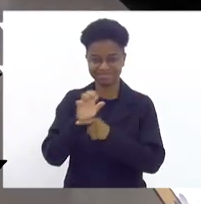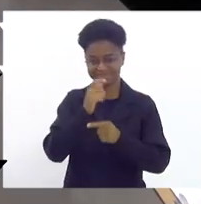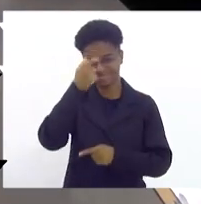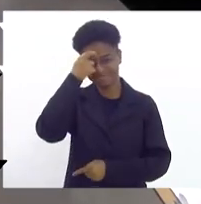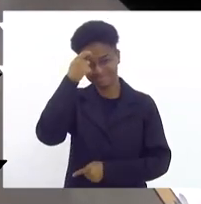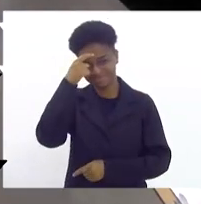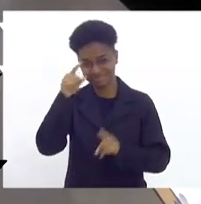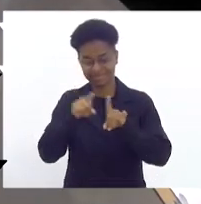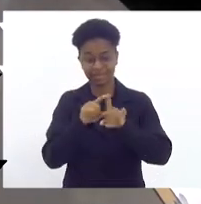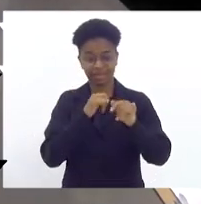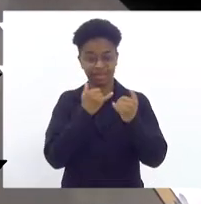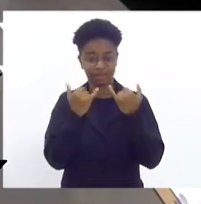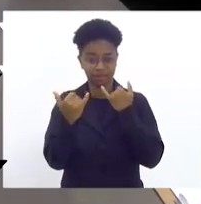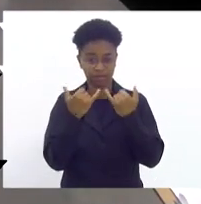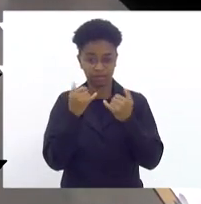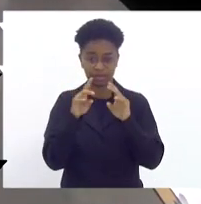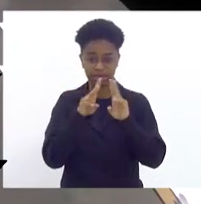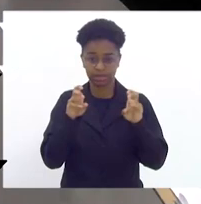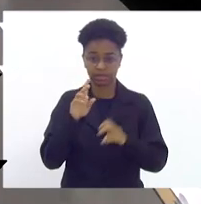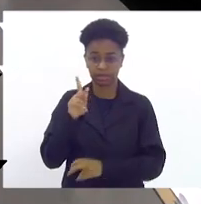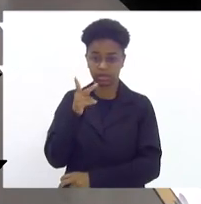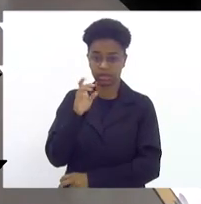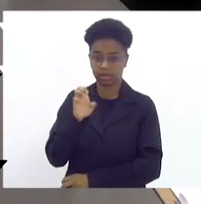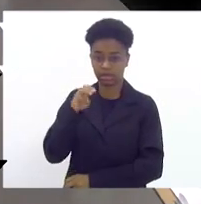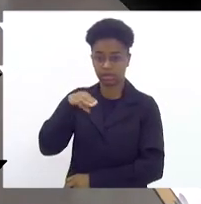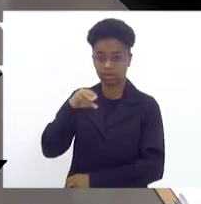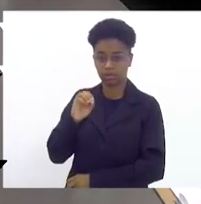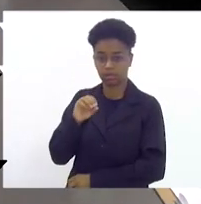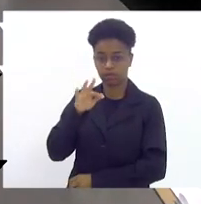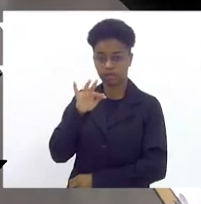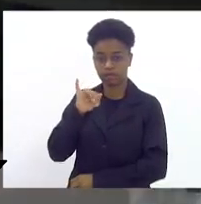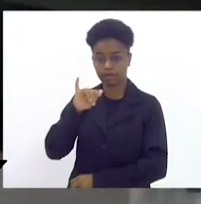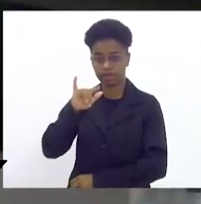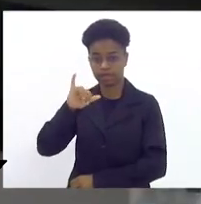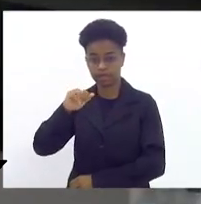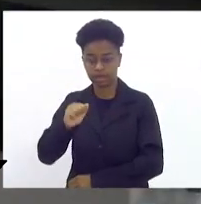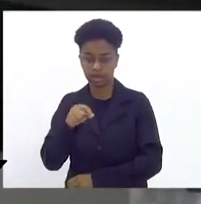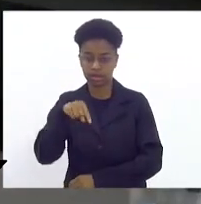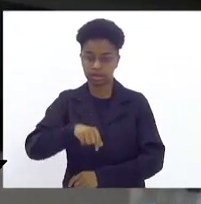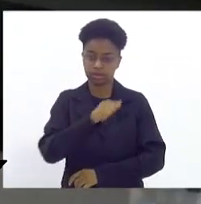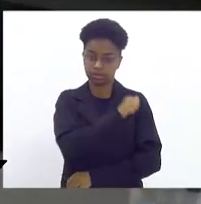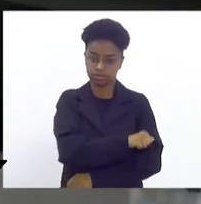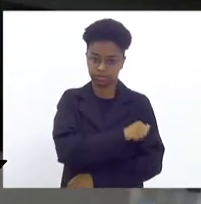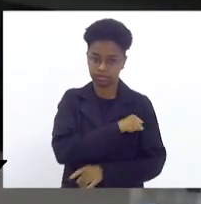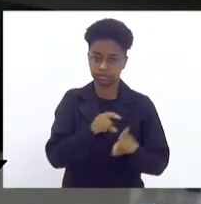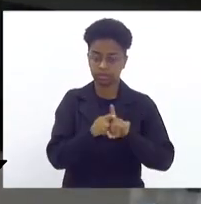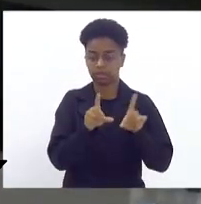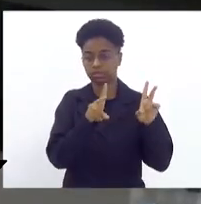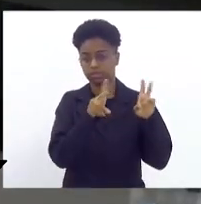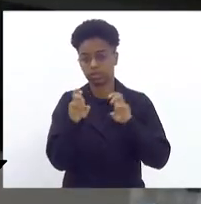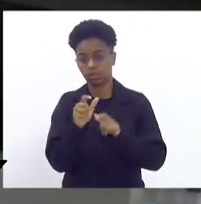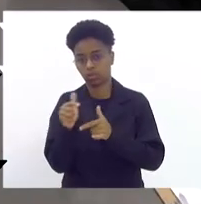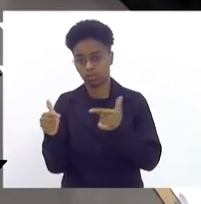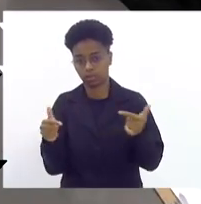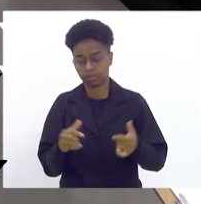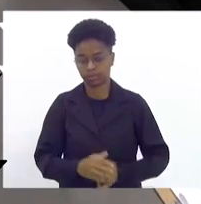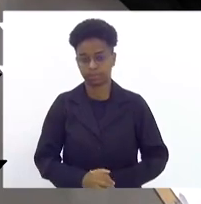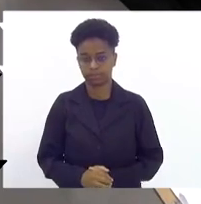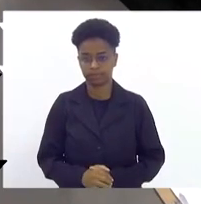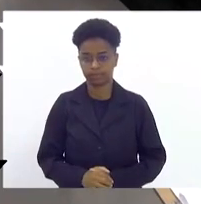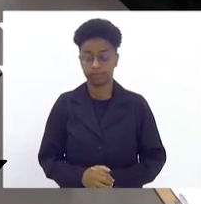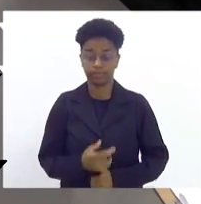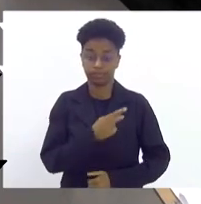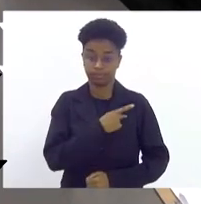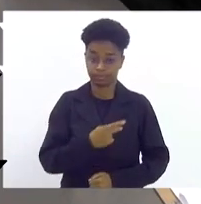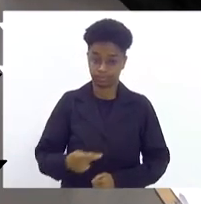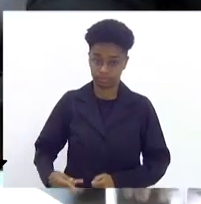e informação sobre a hemofilia no âmbito do Estado do Rio de Janeiro e da outras providências. Com a palavra o relator. Senhor